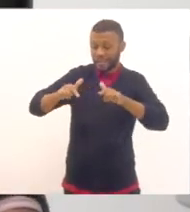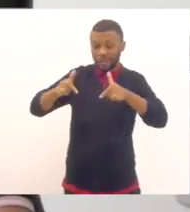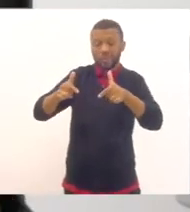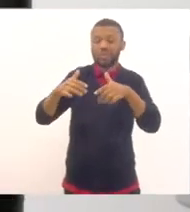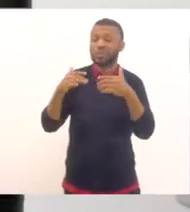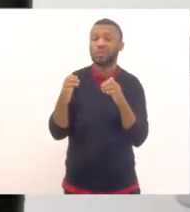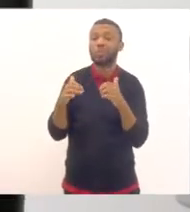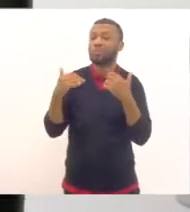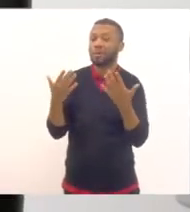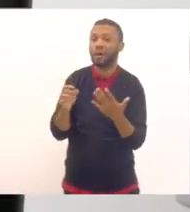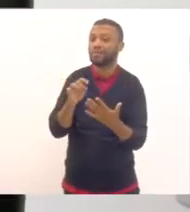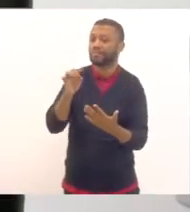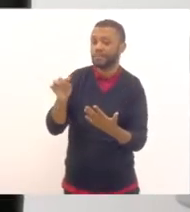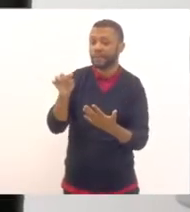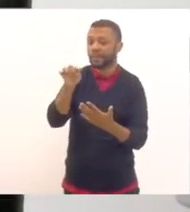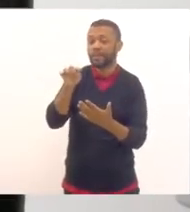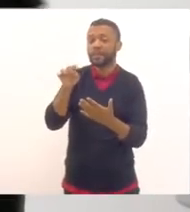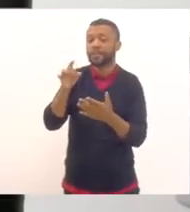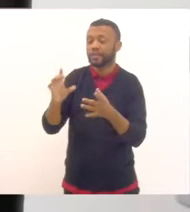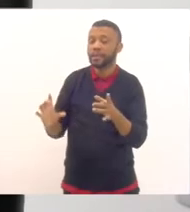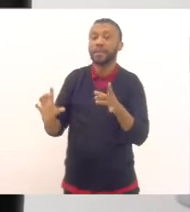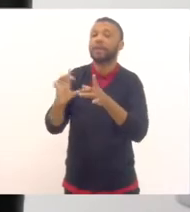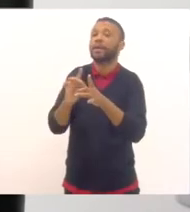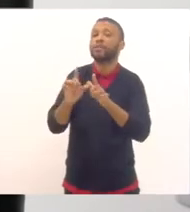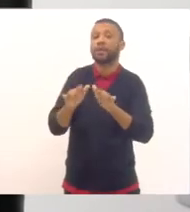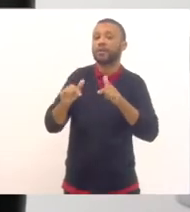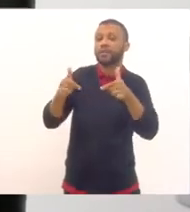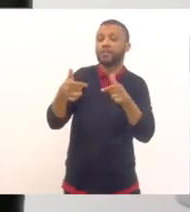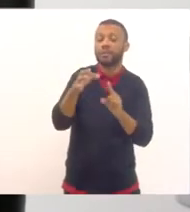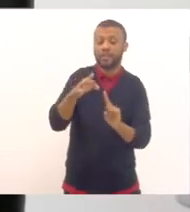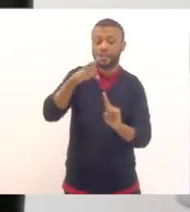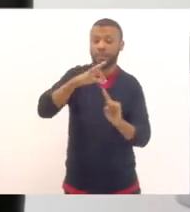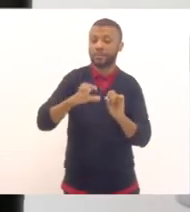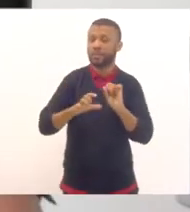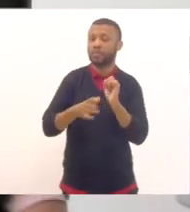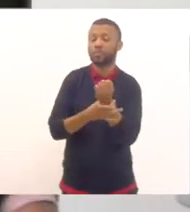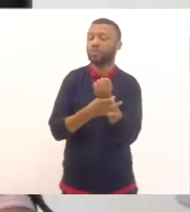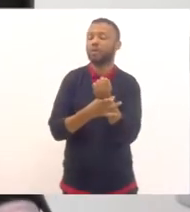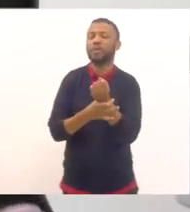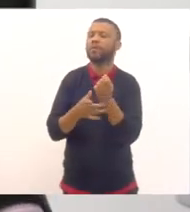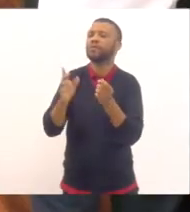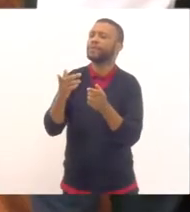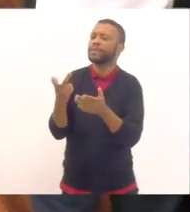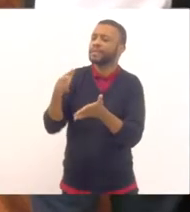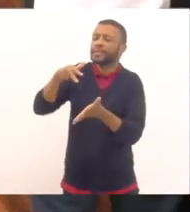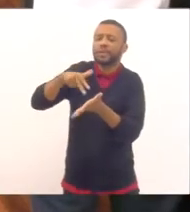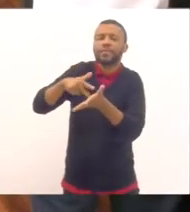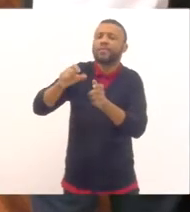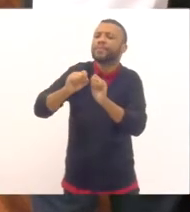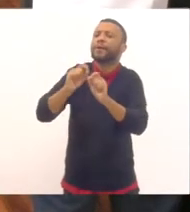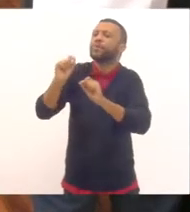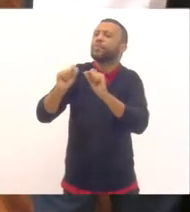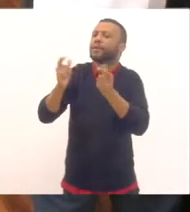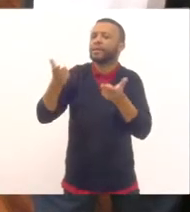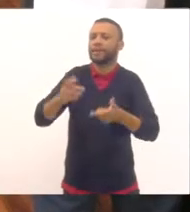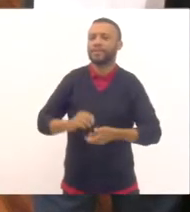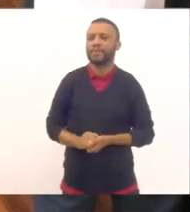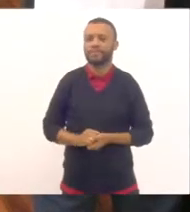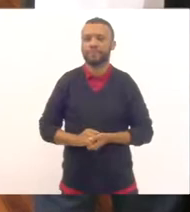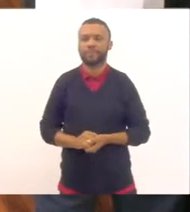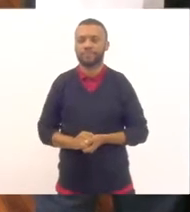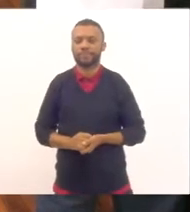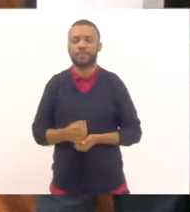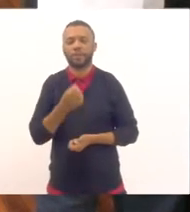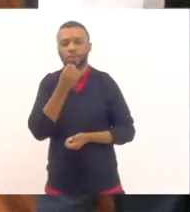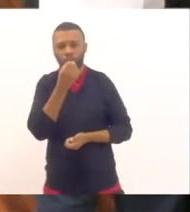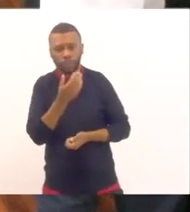ações que constituem a alteração Estação segura quando chega uma determinação do Prefeito é bom ou ruim esse aí depois já passo